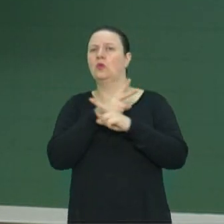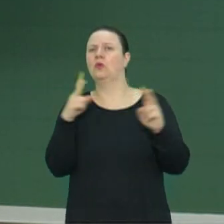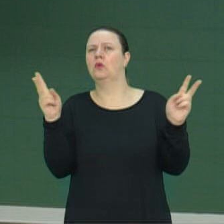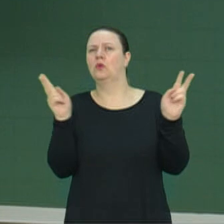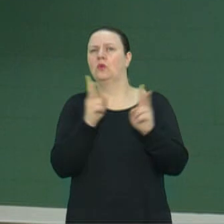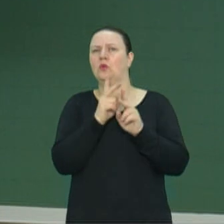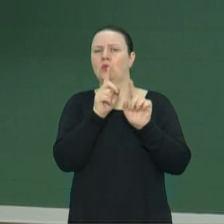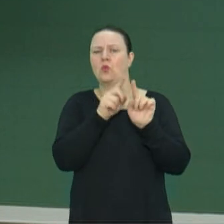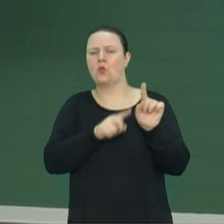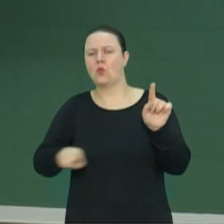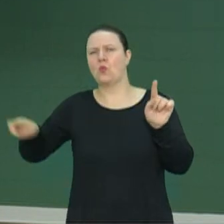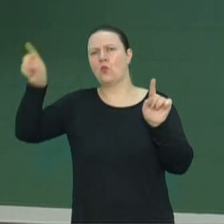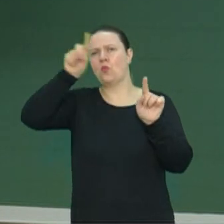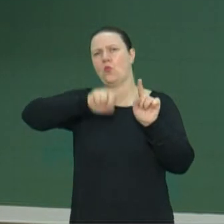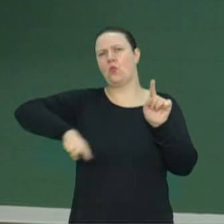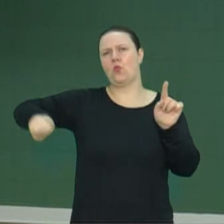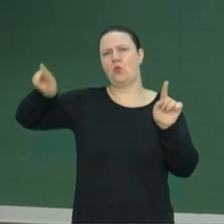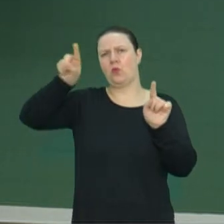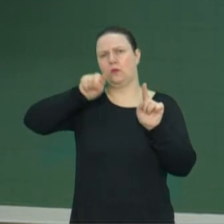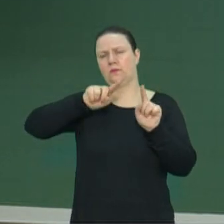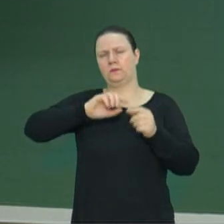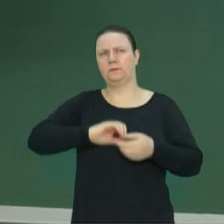pode ser um moinho de vento.